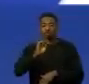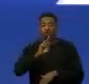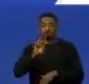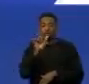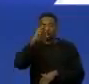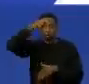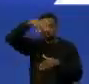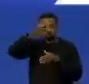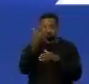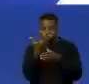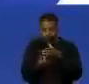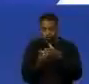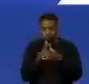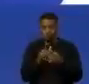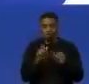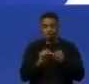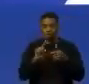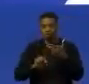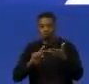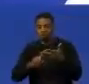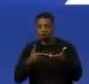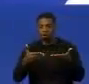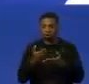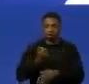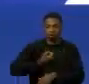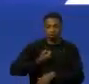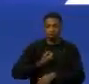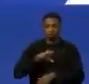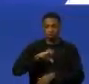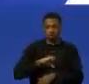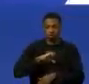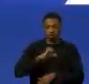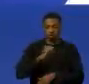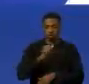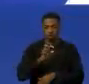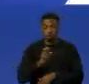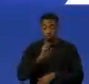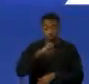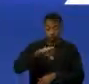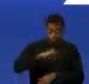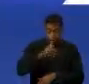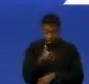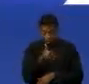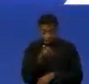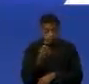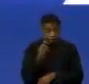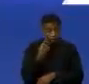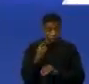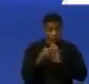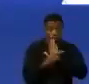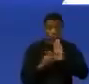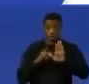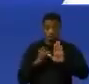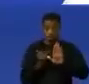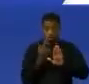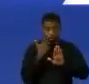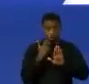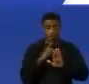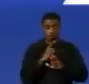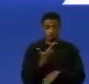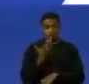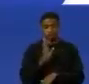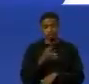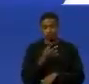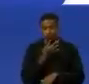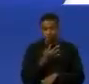nossa próxima questão, questão de número 96, e uma questão